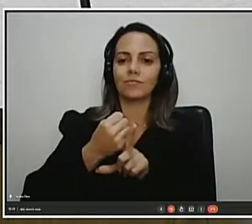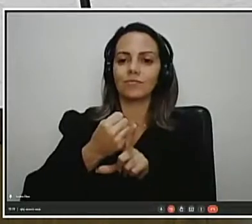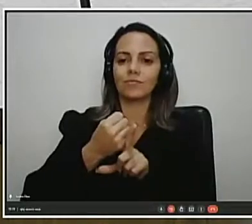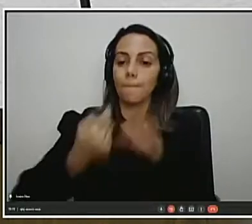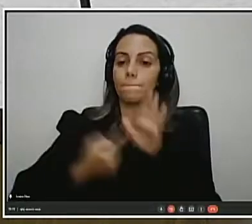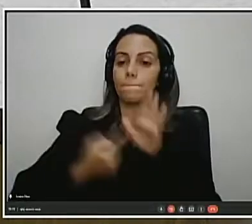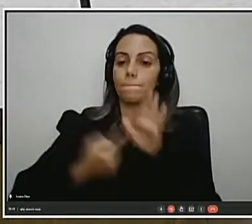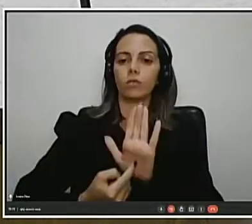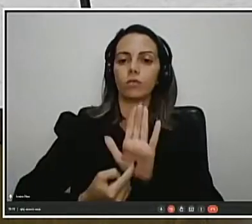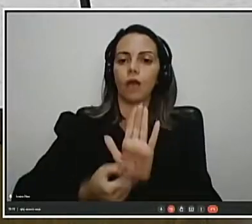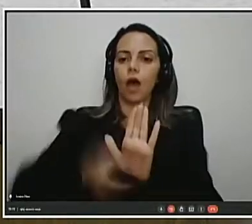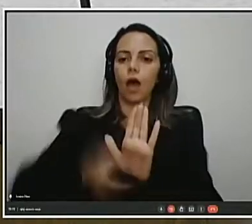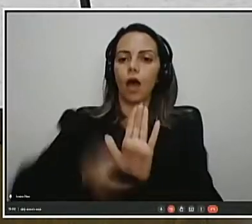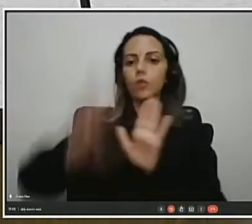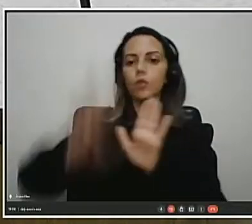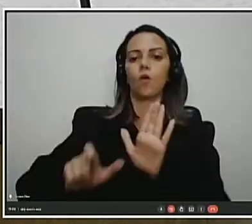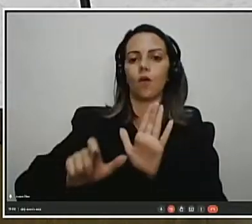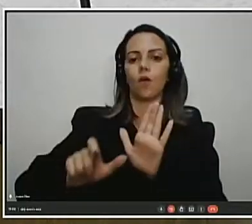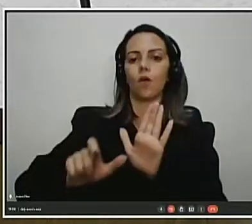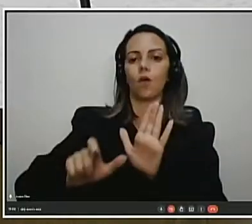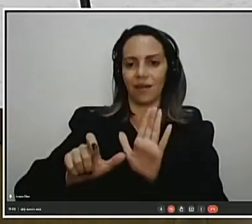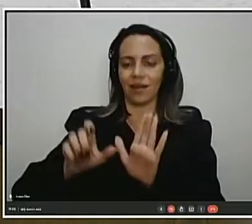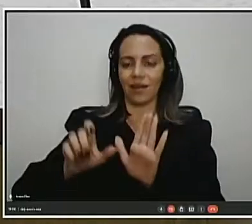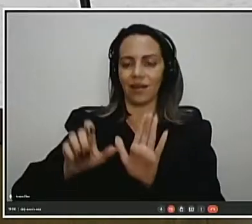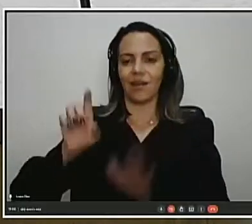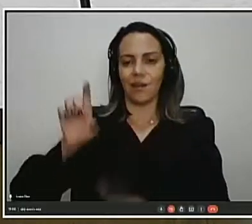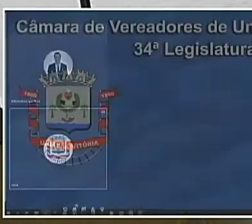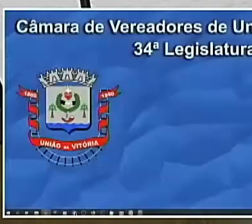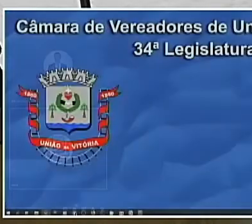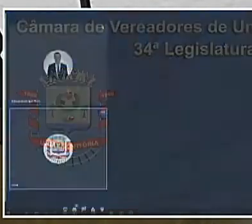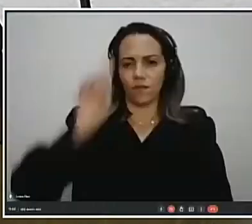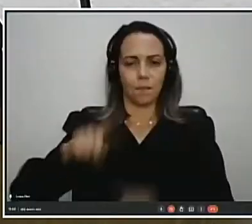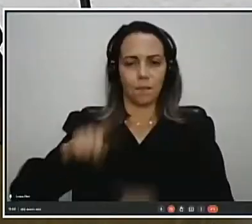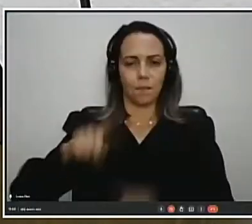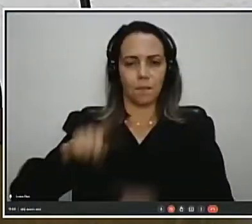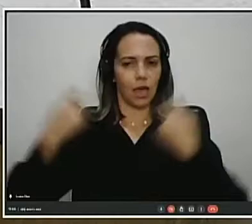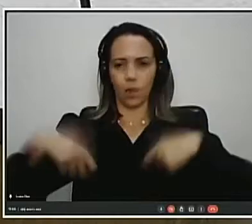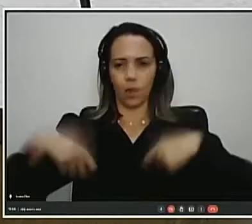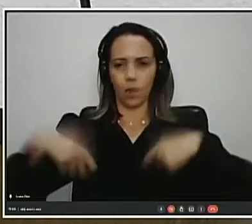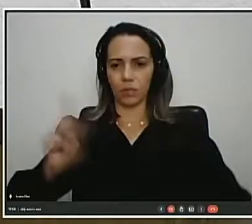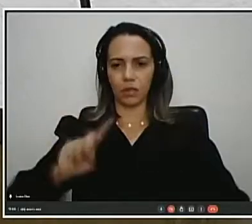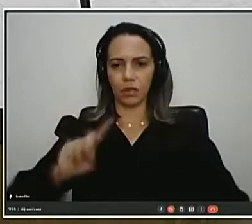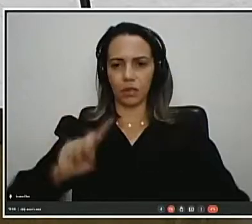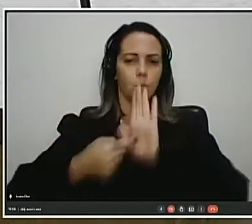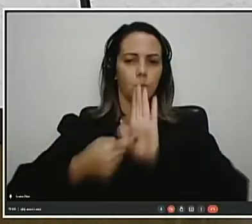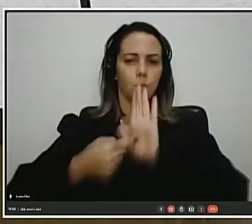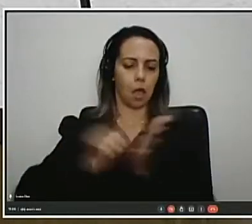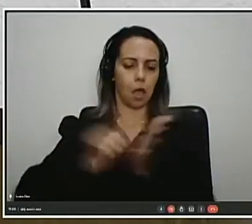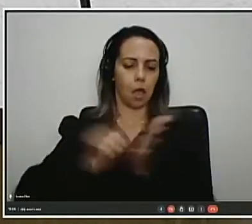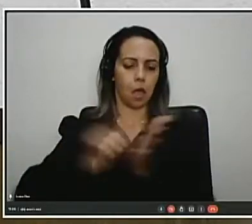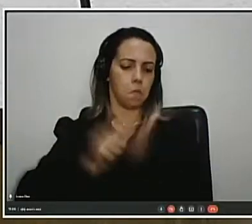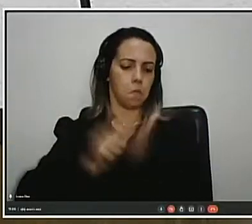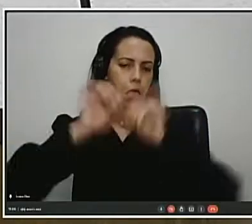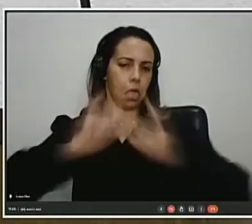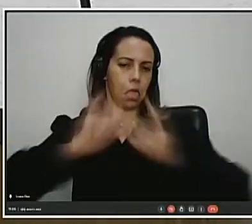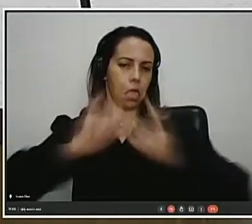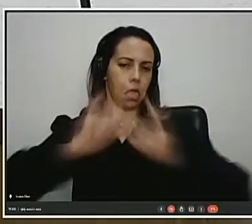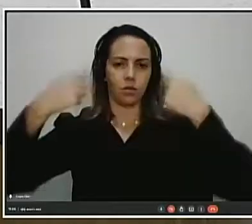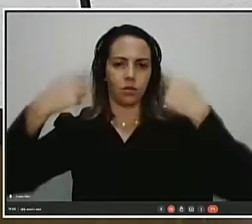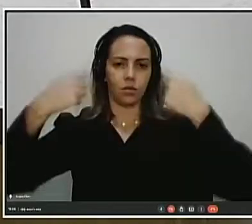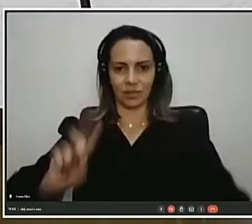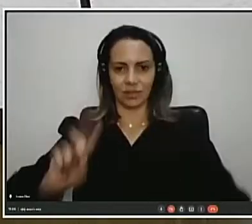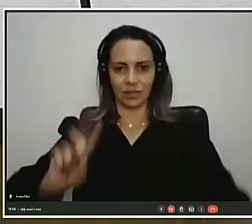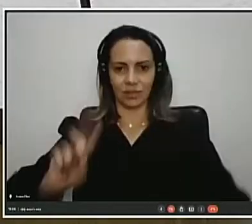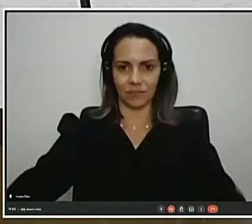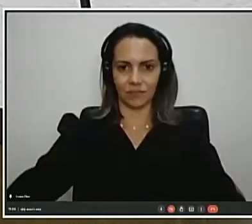deficiência, e assim nem precisem de espaço na mídia. Vale lembrar que estamos na casa do